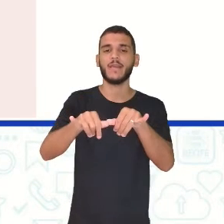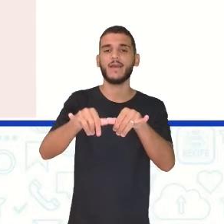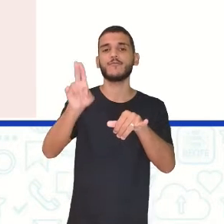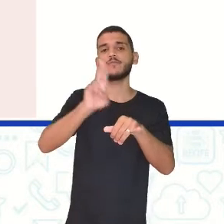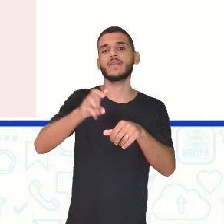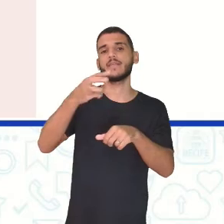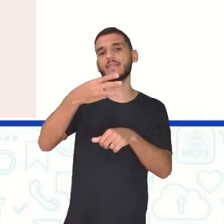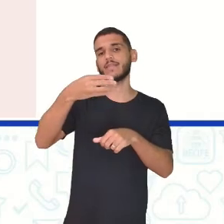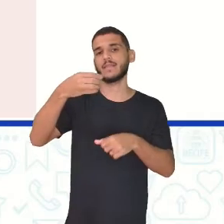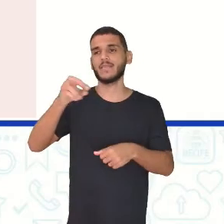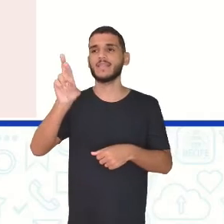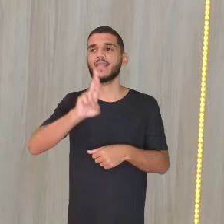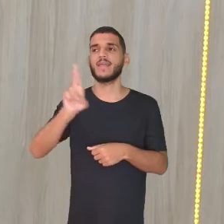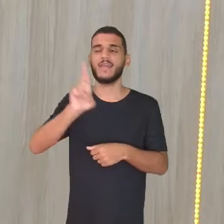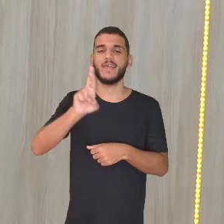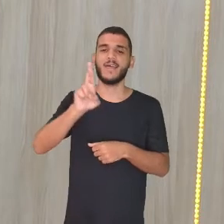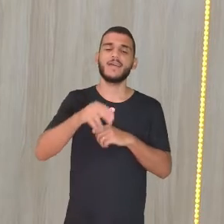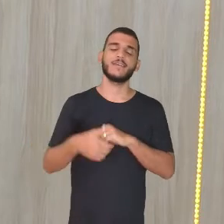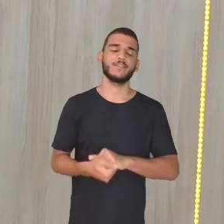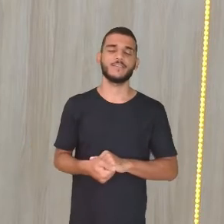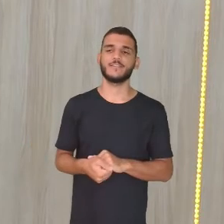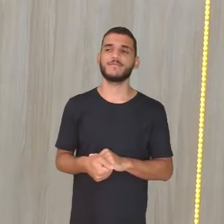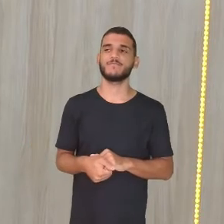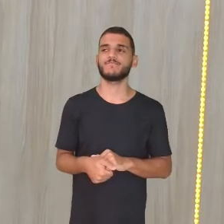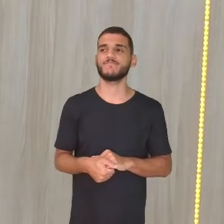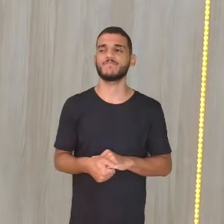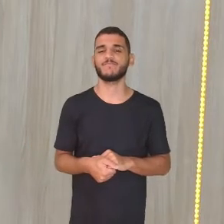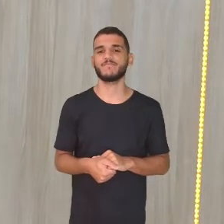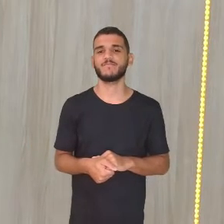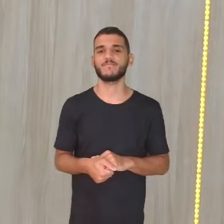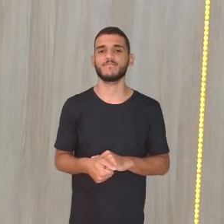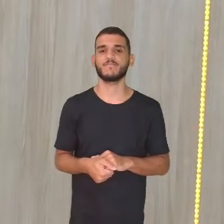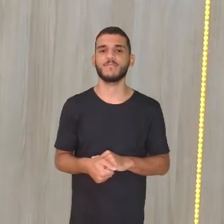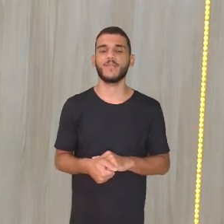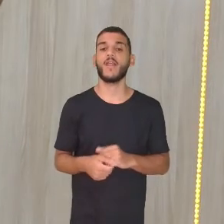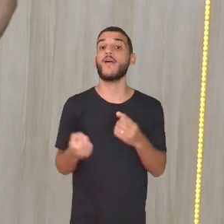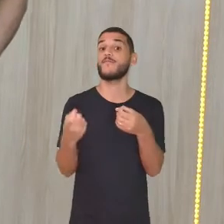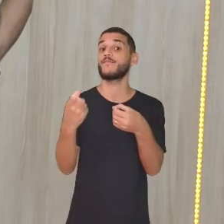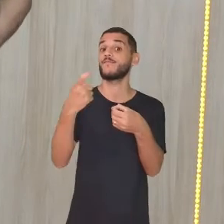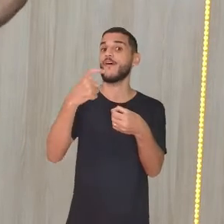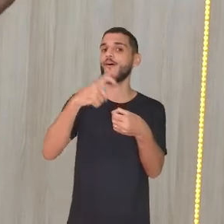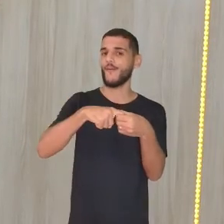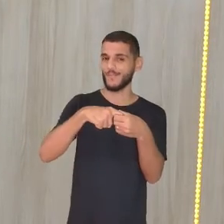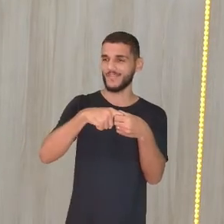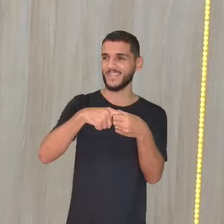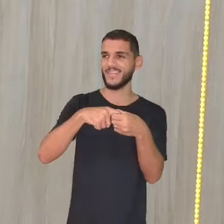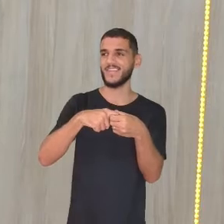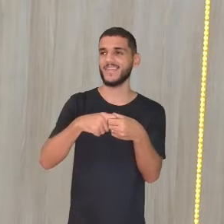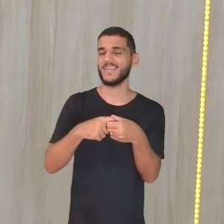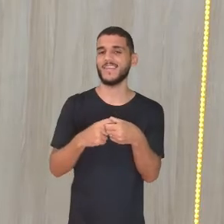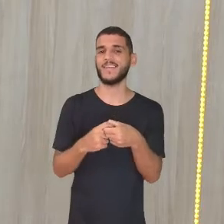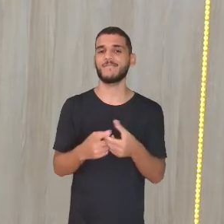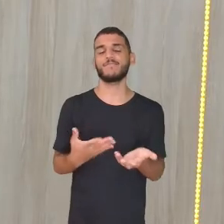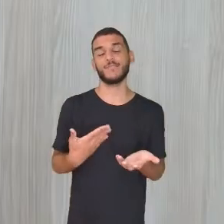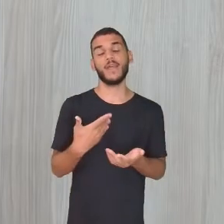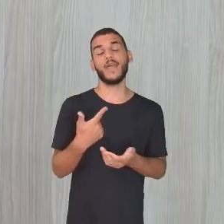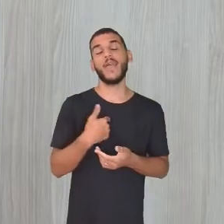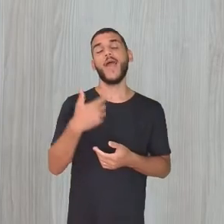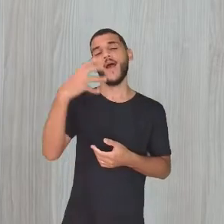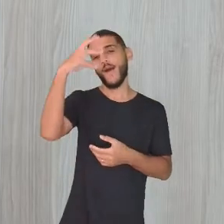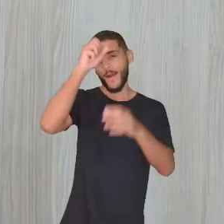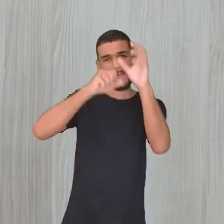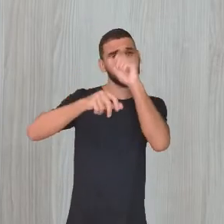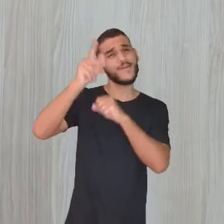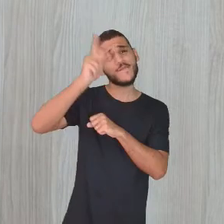não leva tudo, não. Não ia levar, não. Quer dizer, ei, meu filho, volte... Tá faltando... Mas eu aprendi com o Pedro que